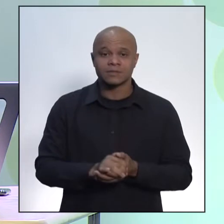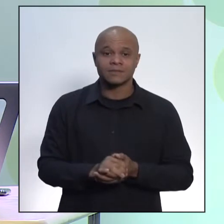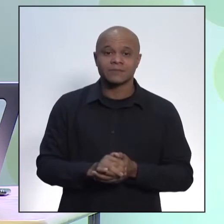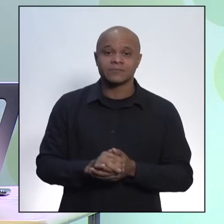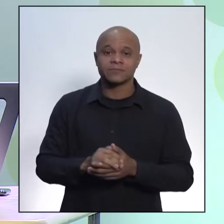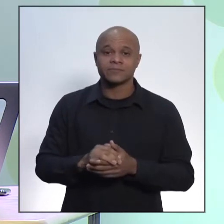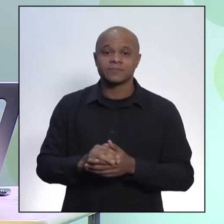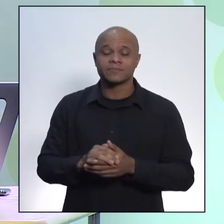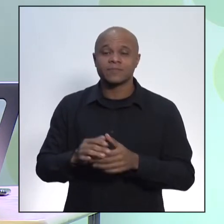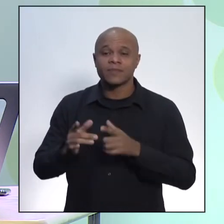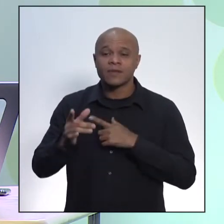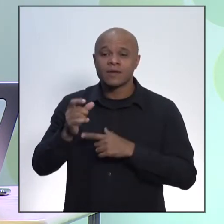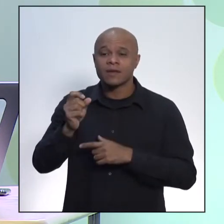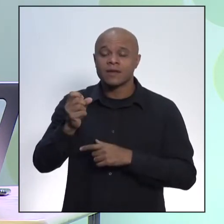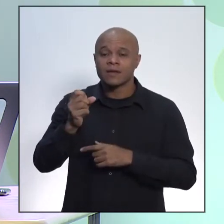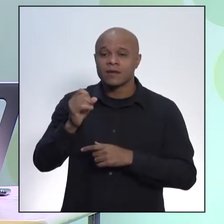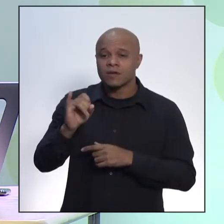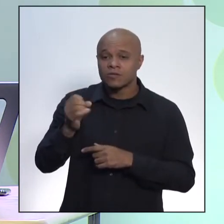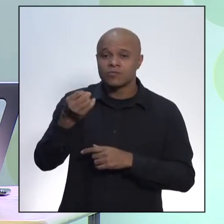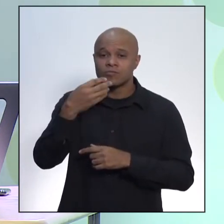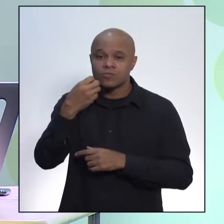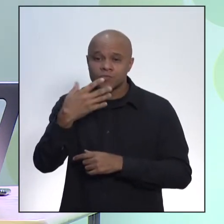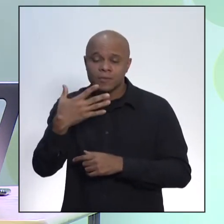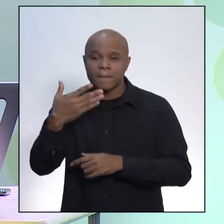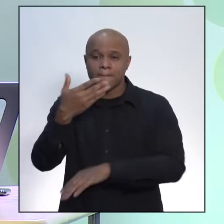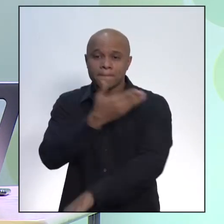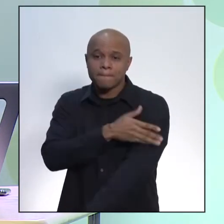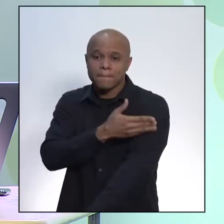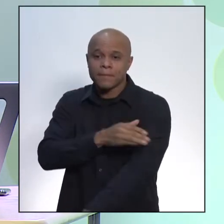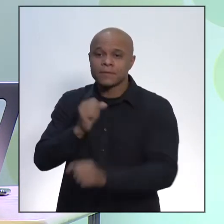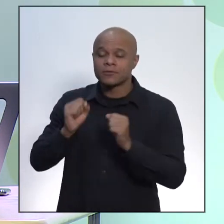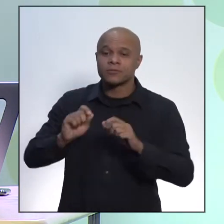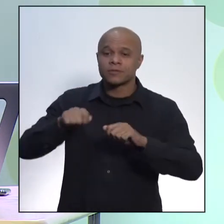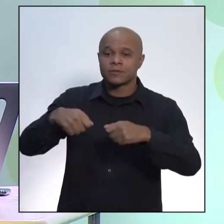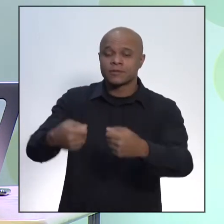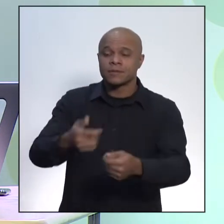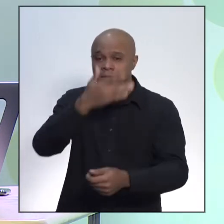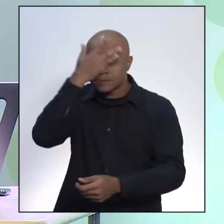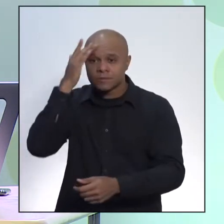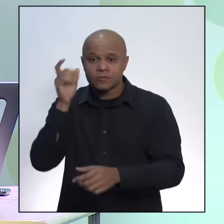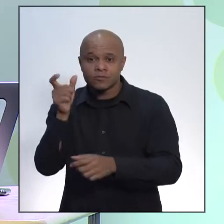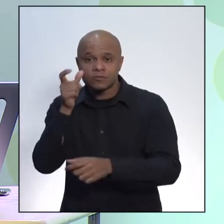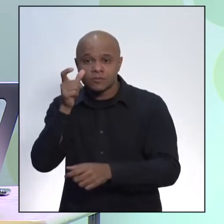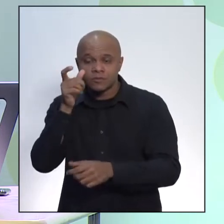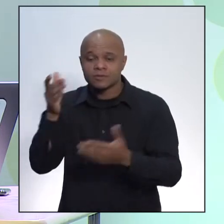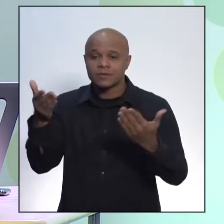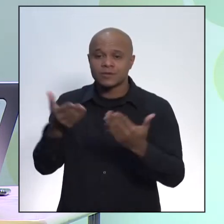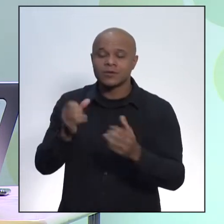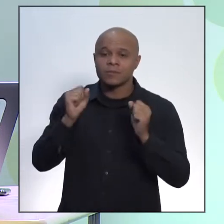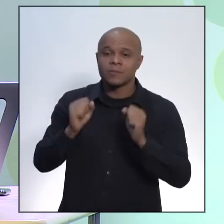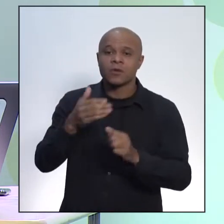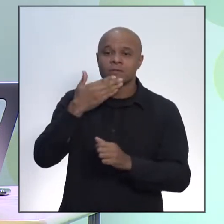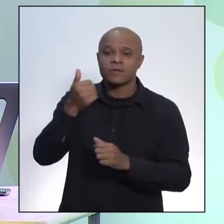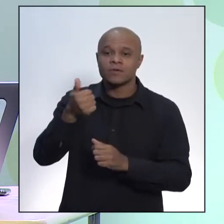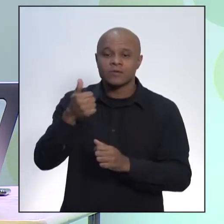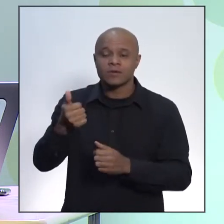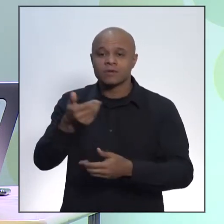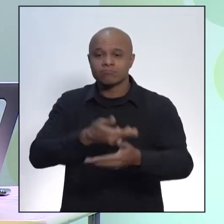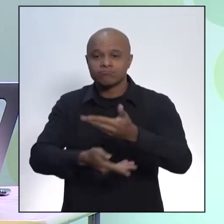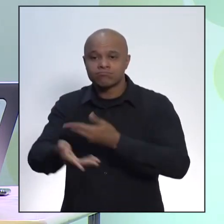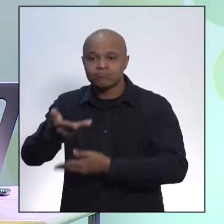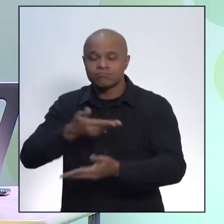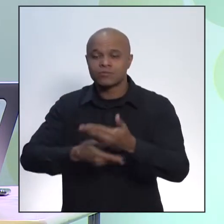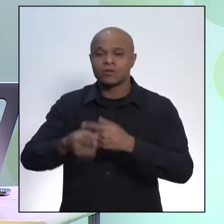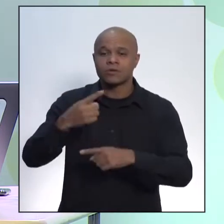dicas práticas que você poderá dar para quem está nos assistindo, que pode melhorar a convivência? A gente sabe que